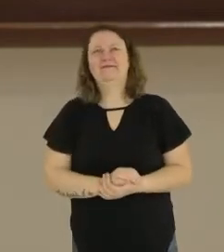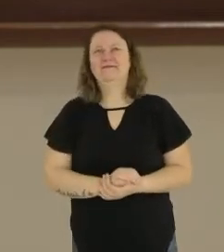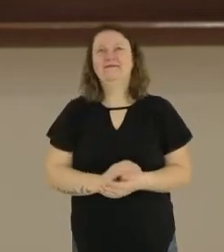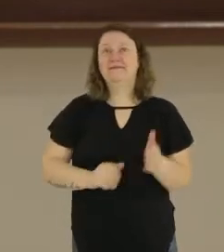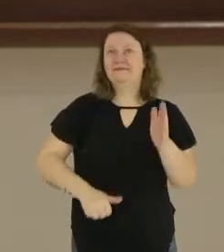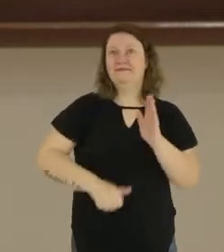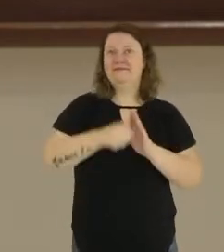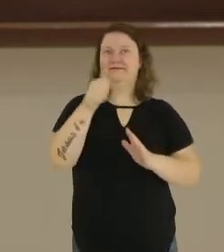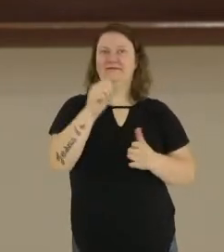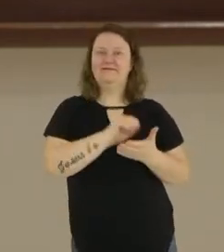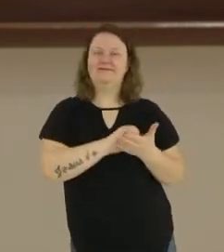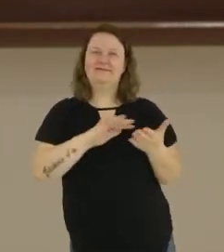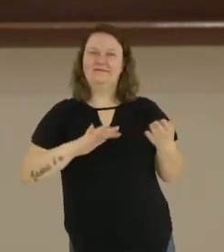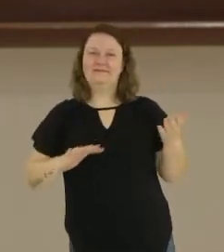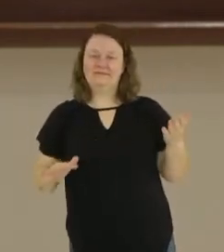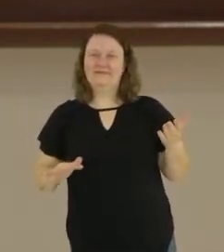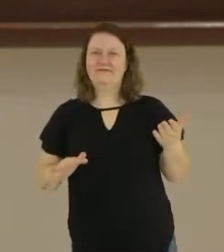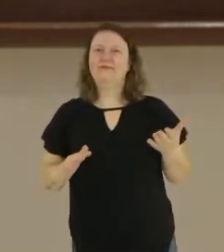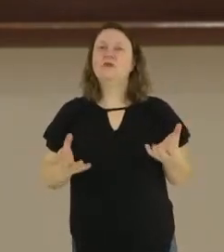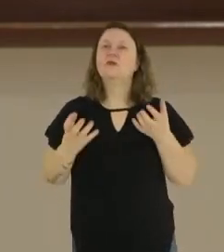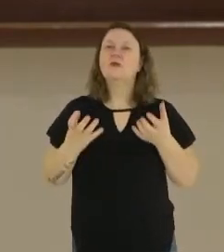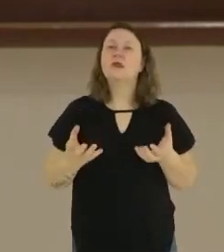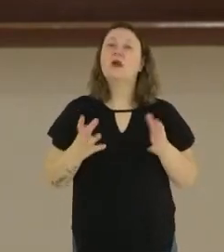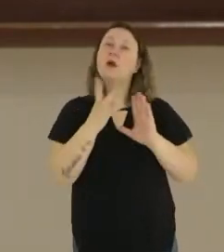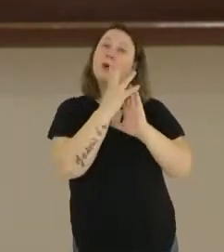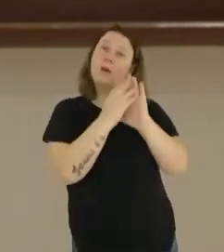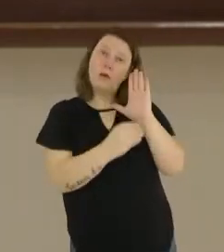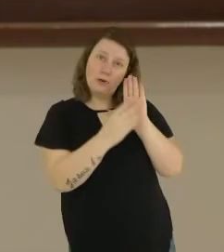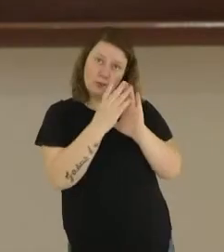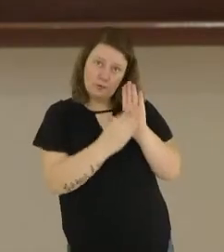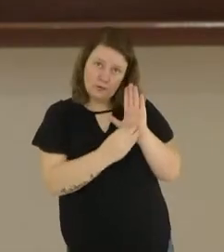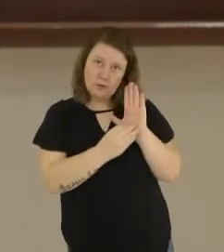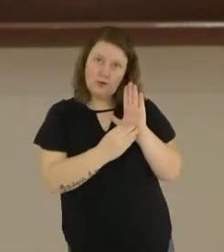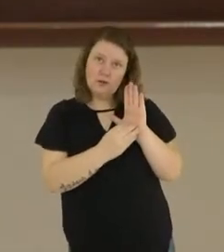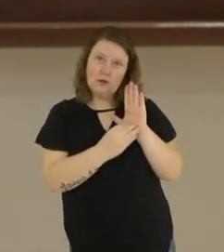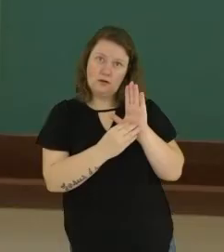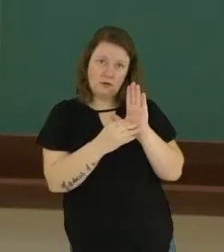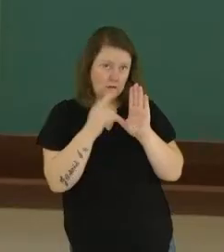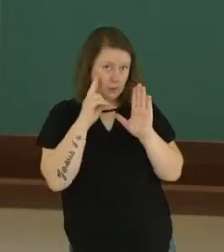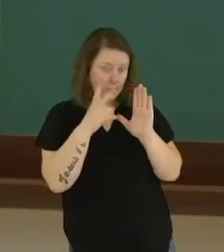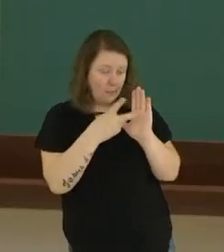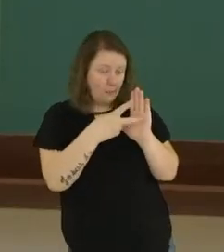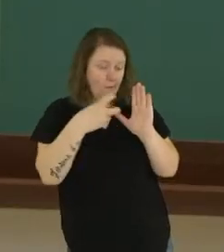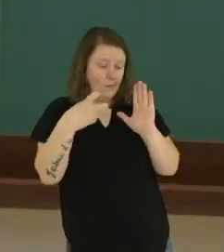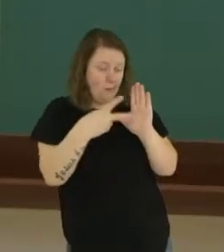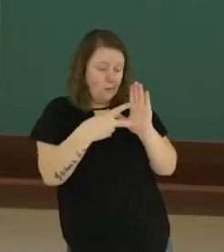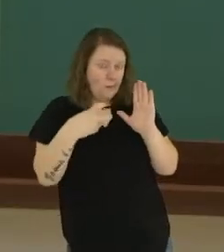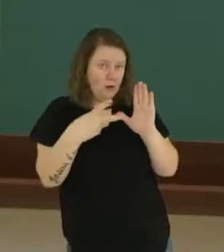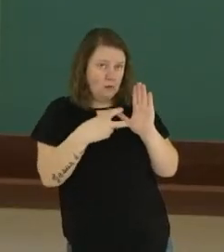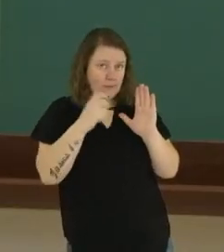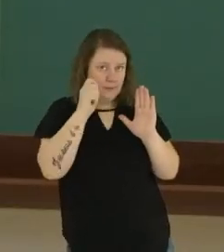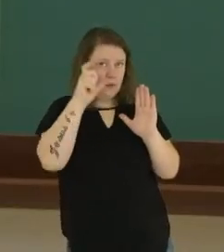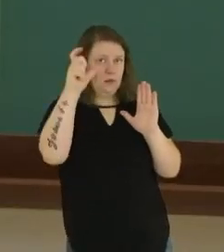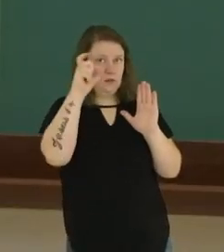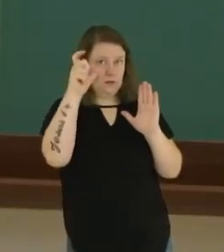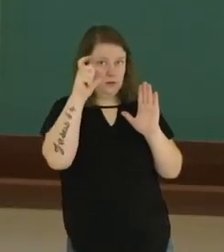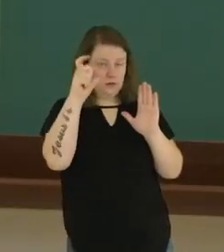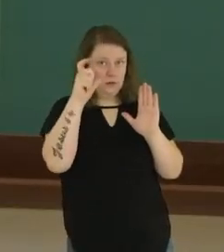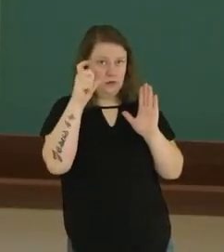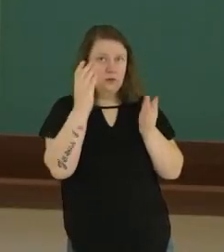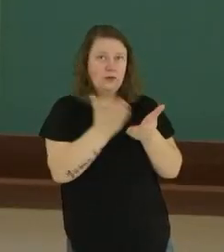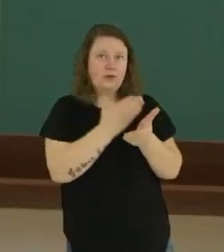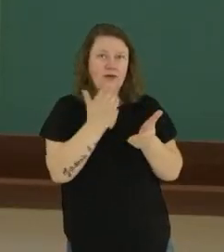Chegamos na nossa primeira atividade. Quero que vocês copiem com toda a atenção essa atividade no caderno de